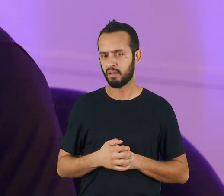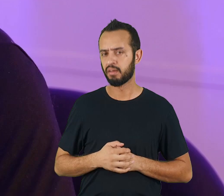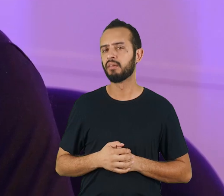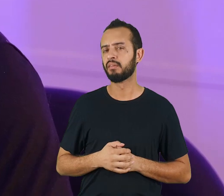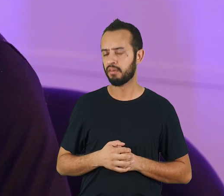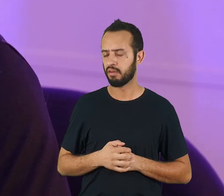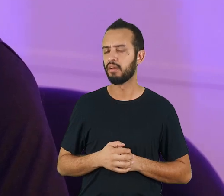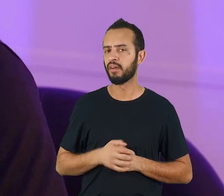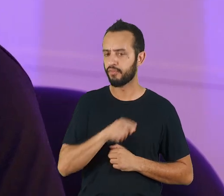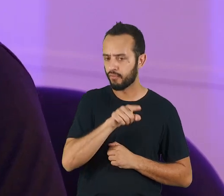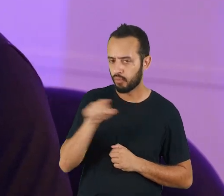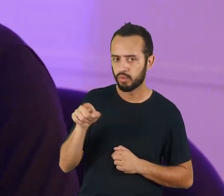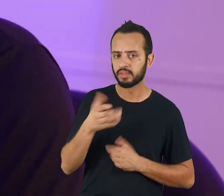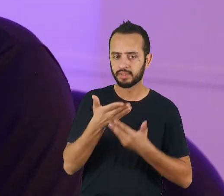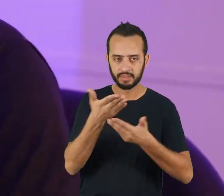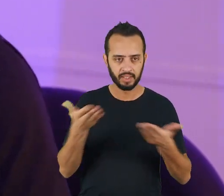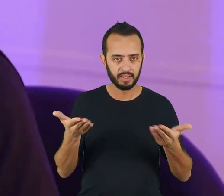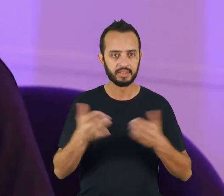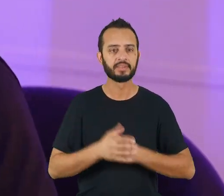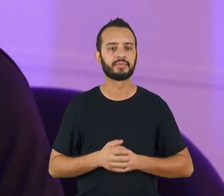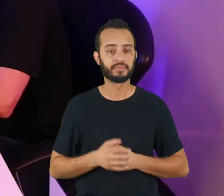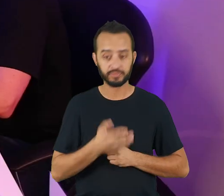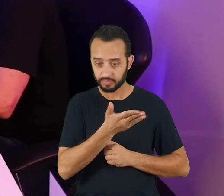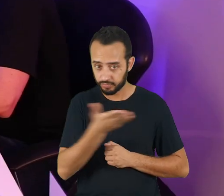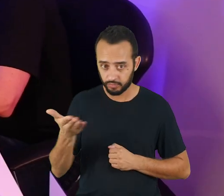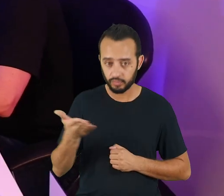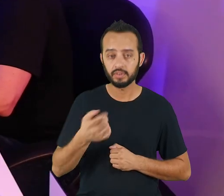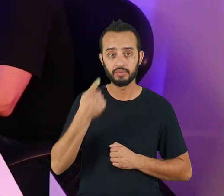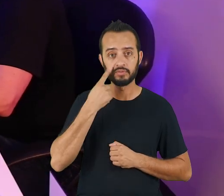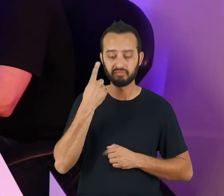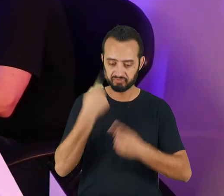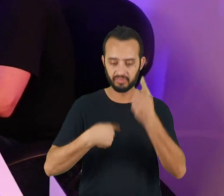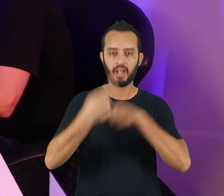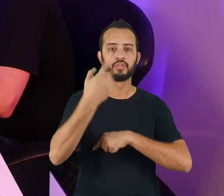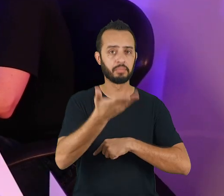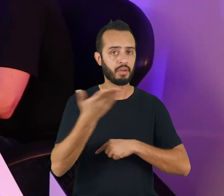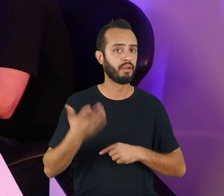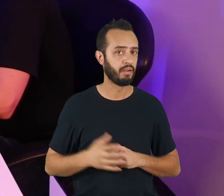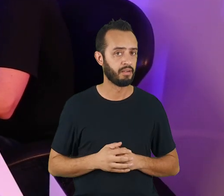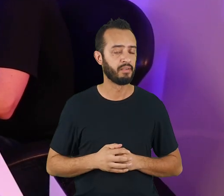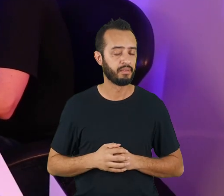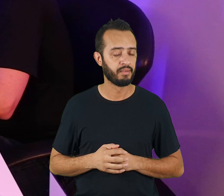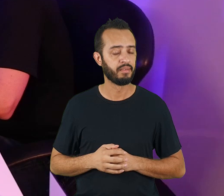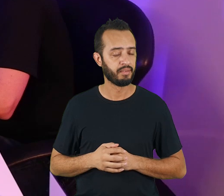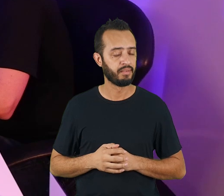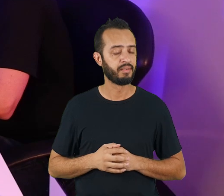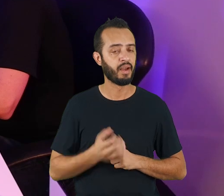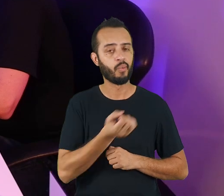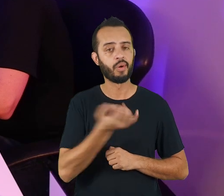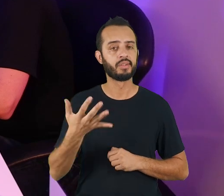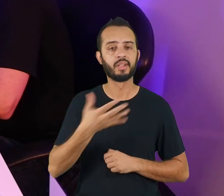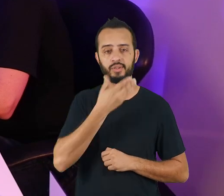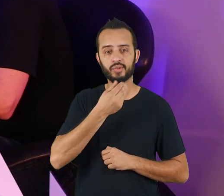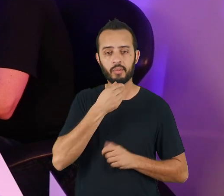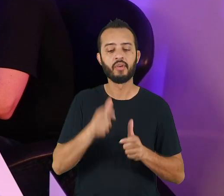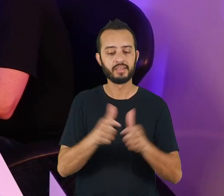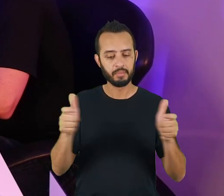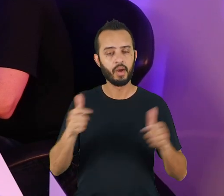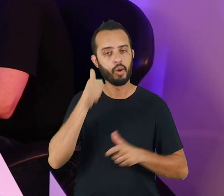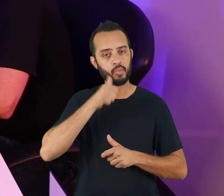vai elas vocês né Elas vocês vão superar é e o número de de